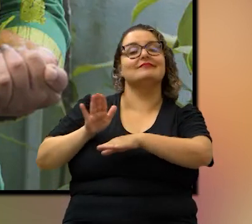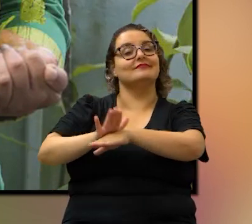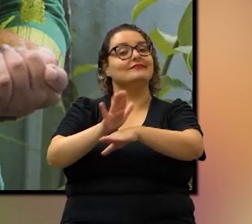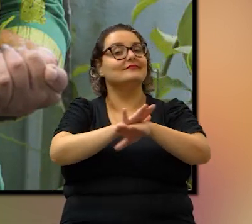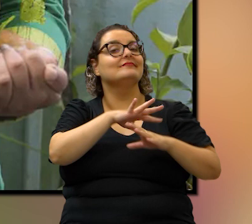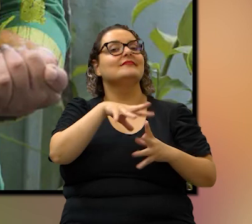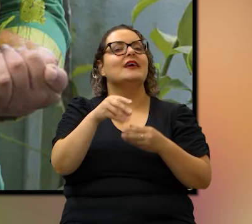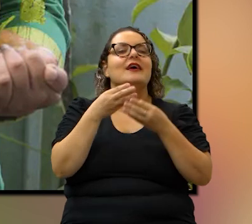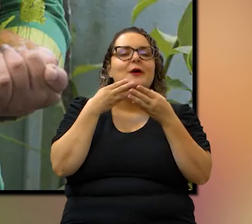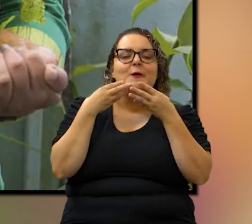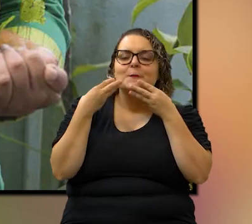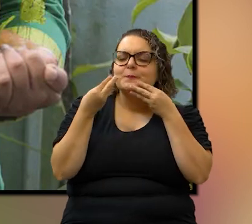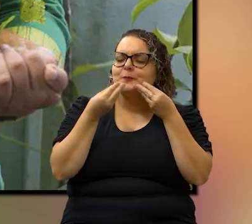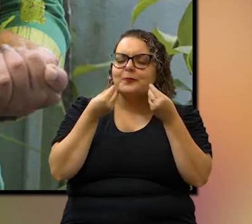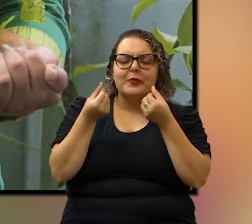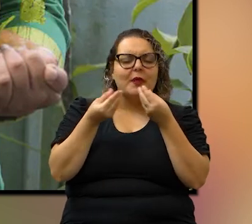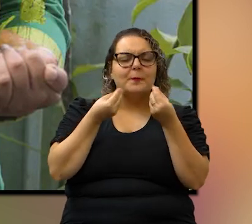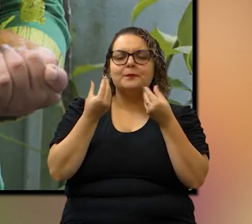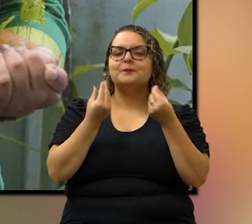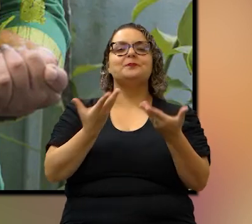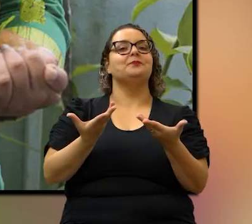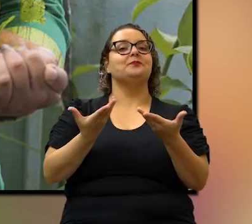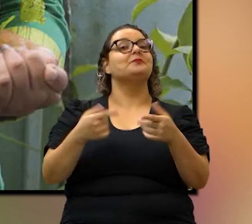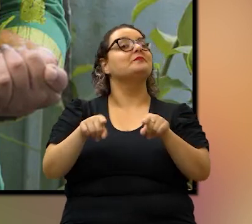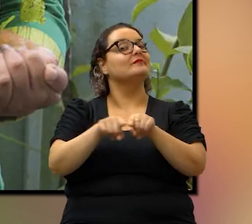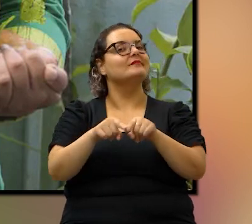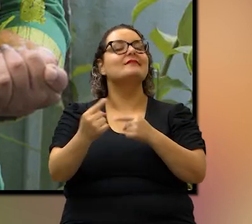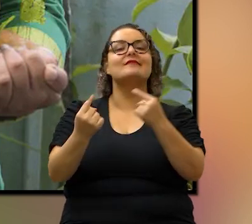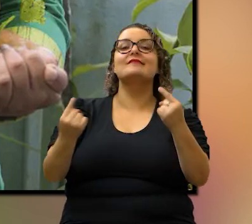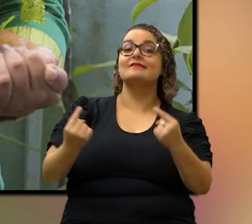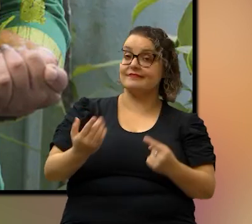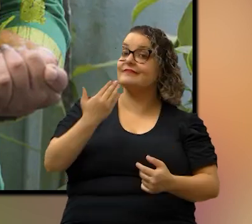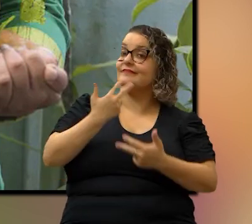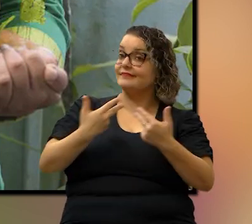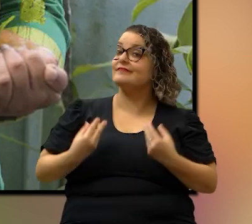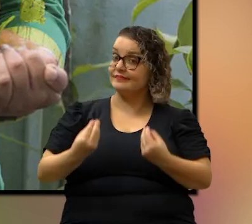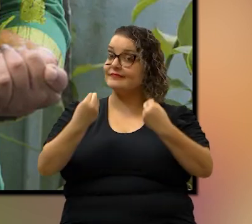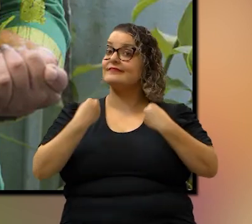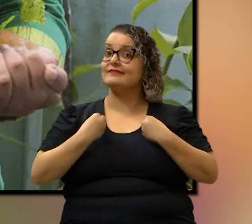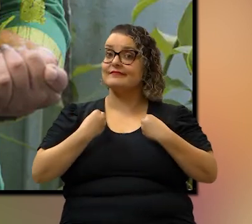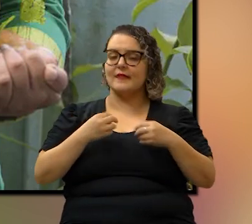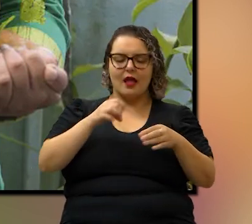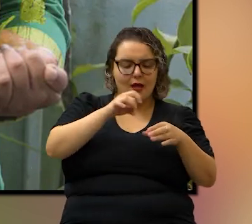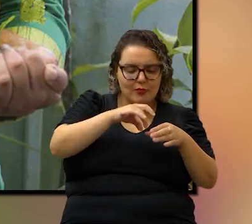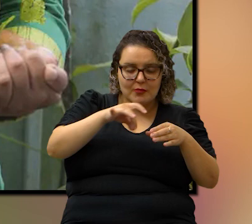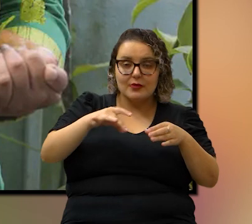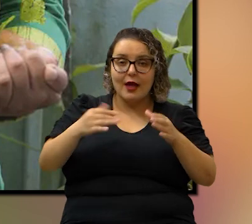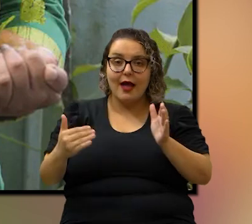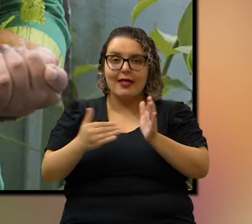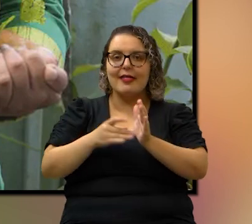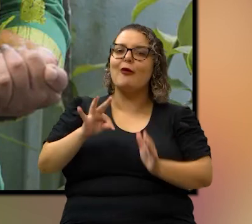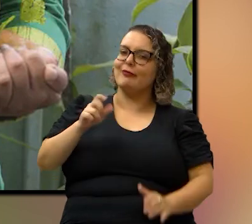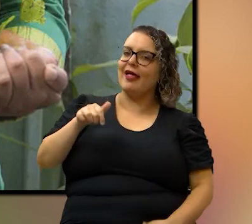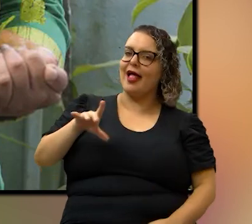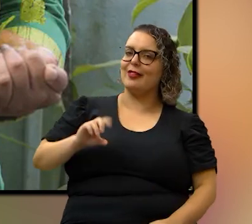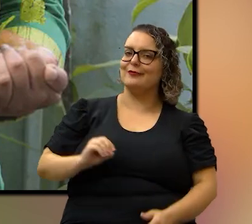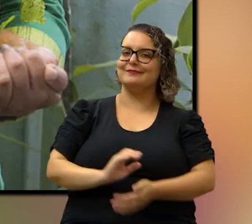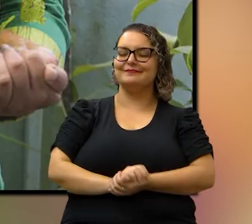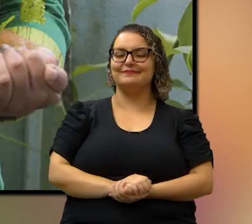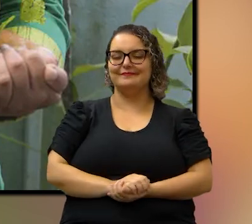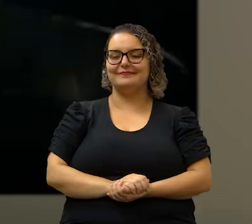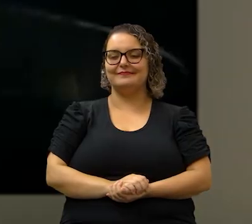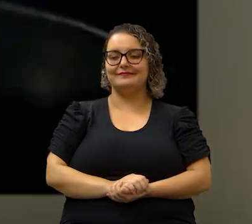receita, contribuir para o mundo saboreano e aproveitando o lado que cada alimento nos dá, da semente ao